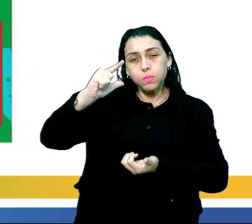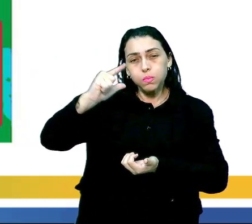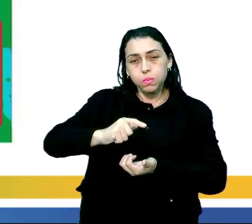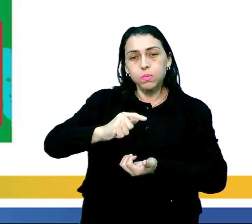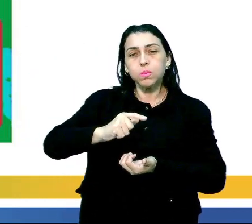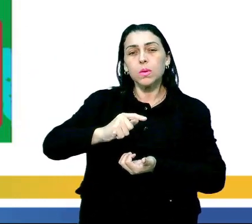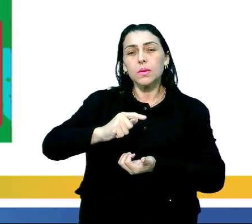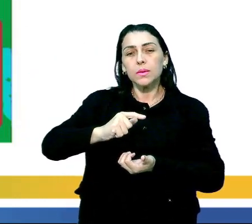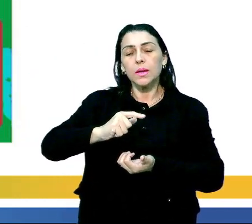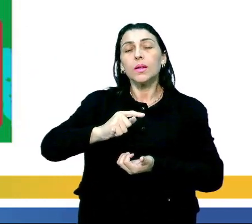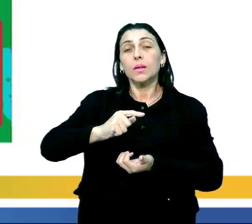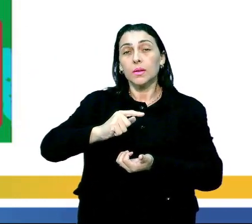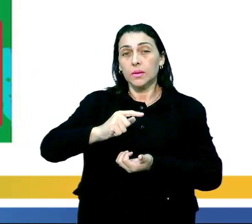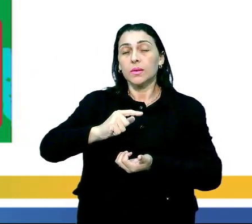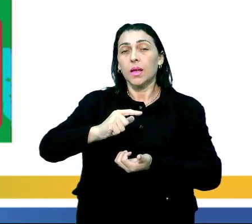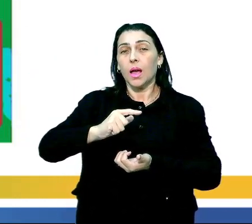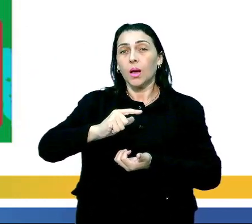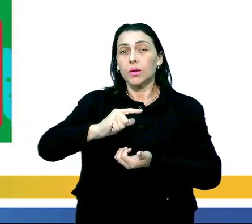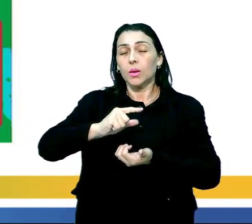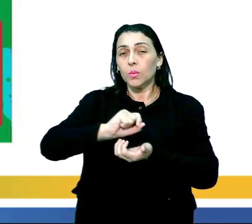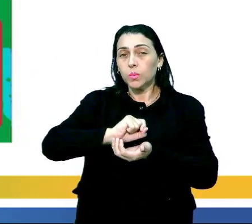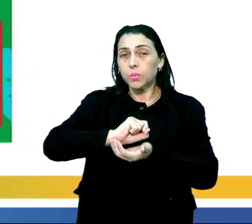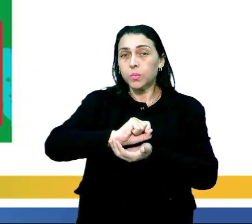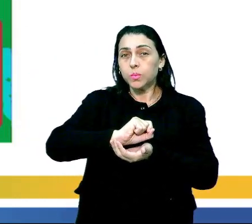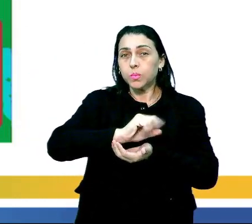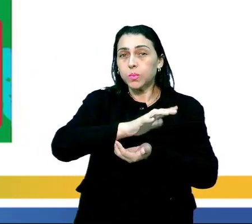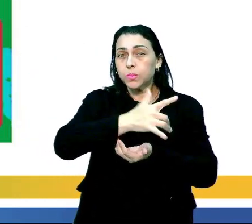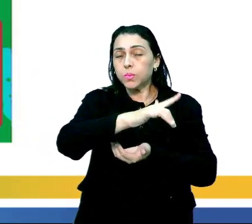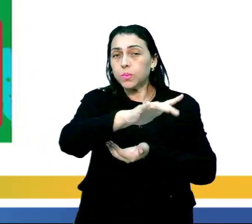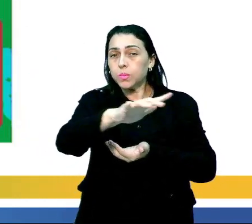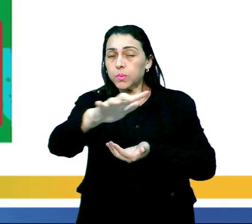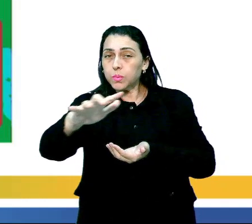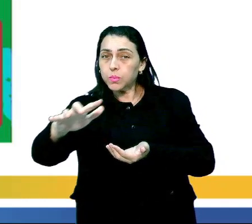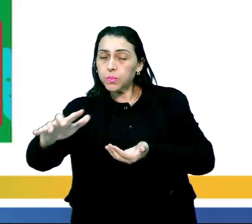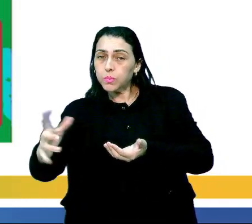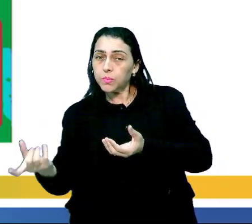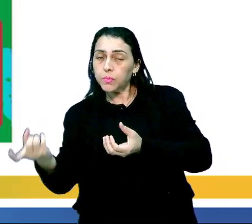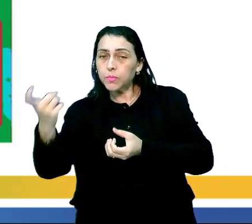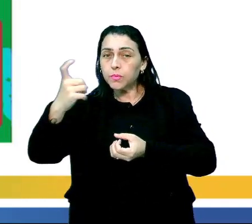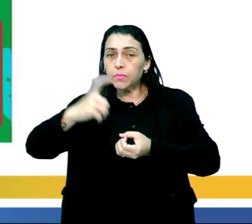respeito aí à parte da radiação solar, que é refletida